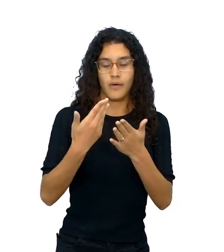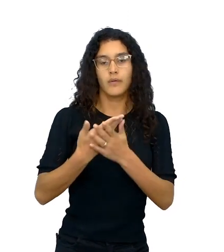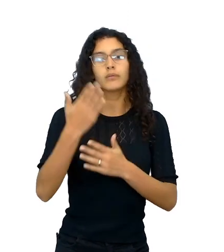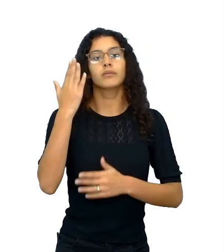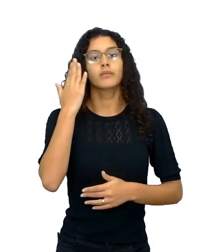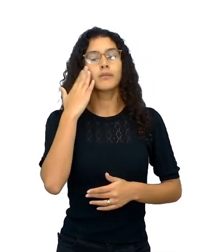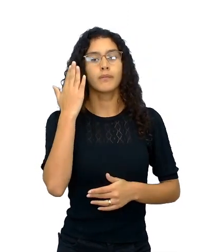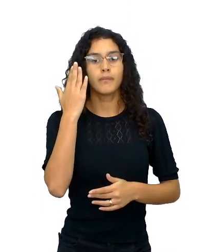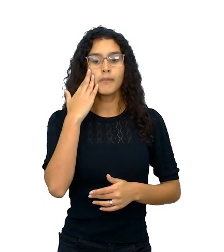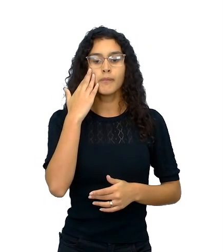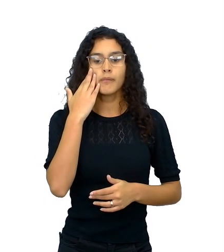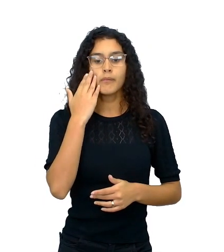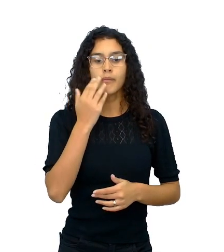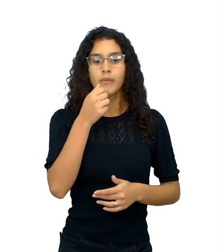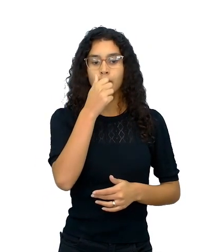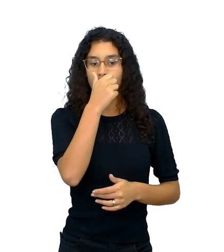saber